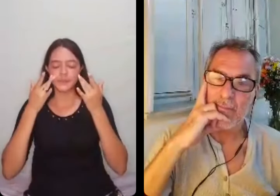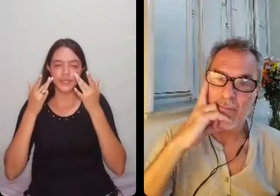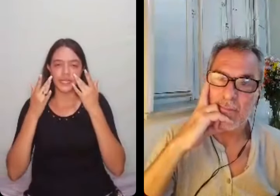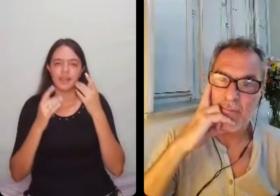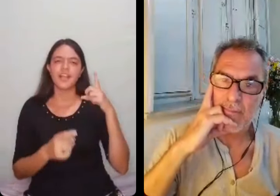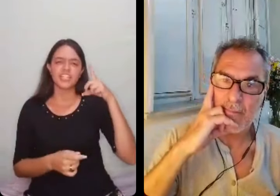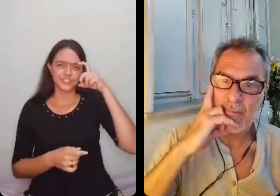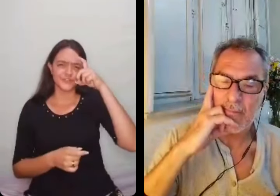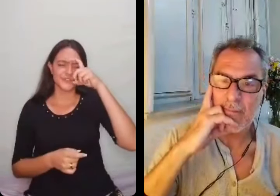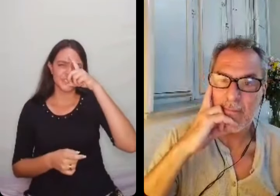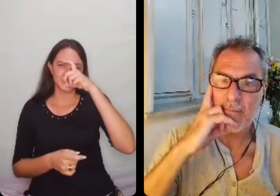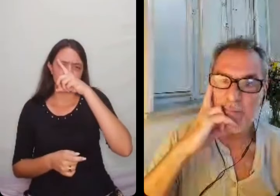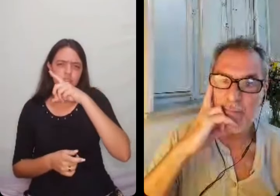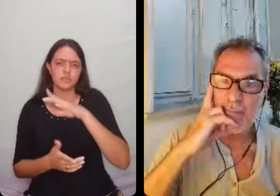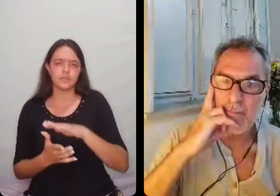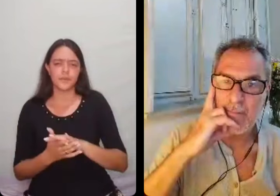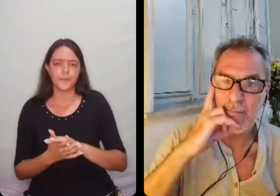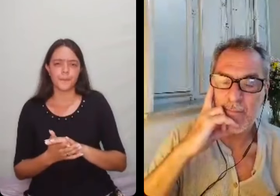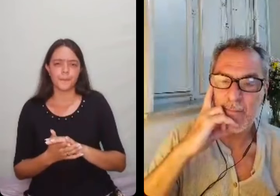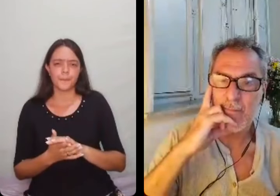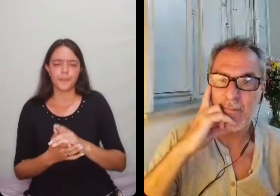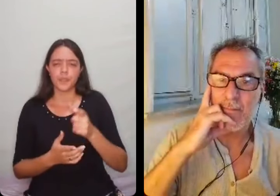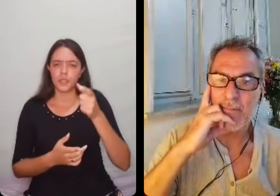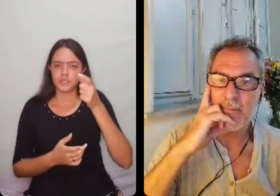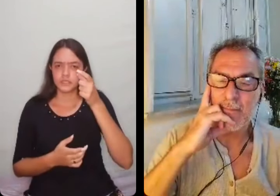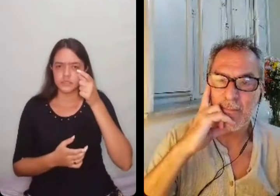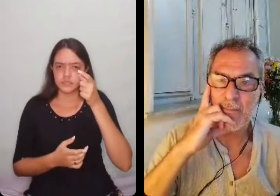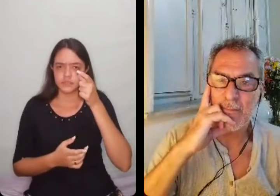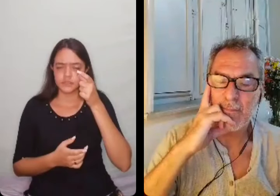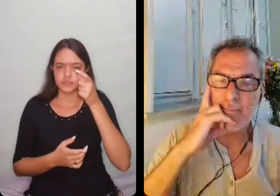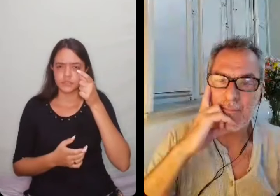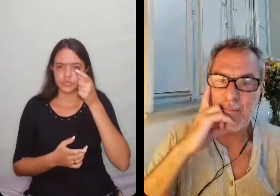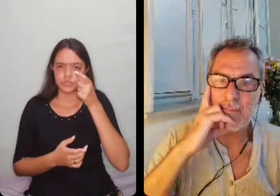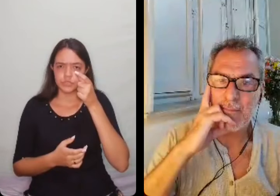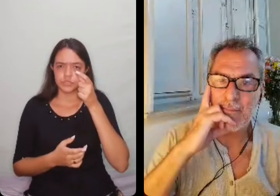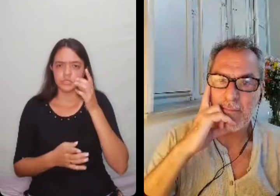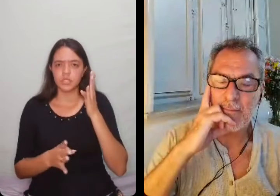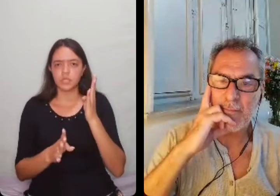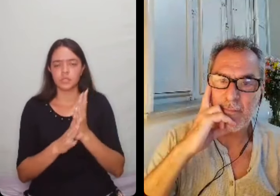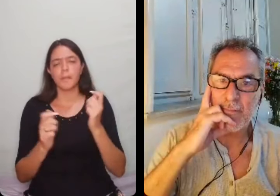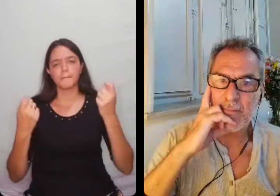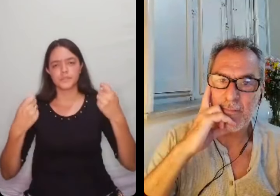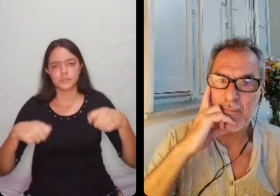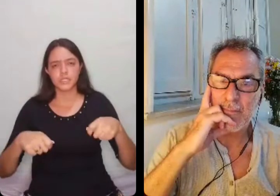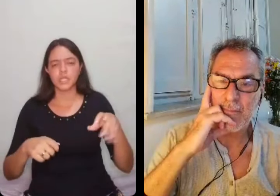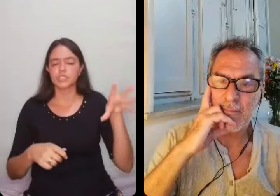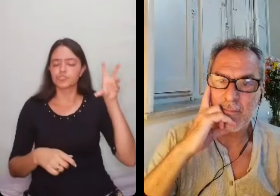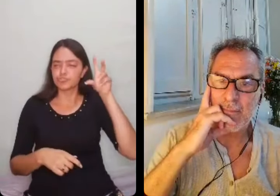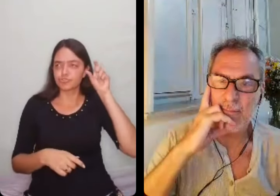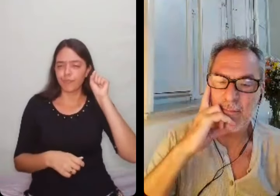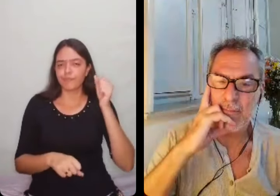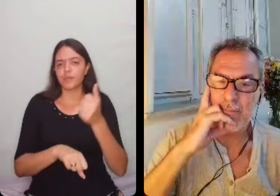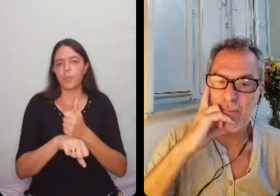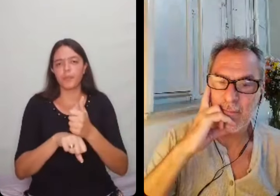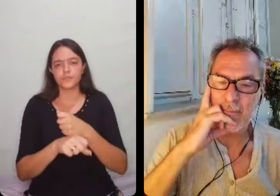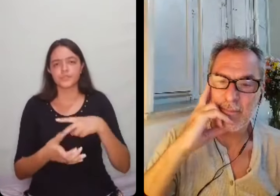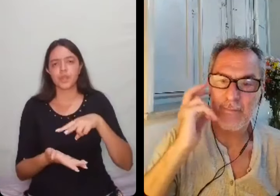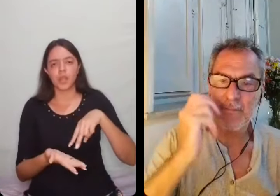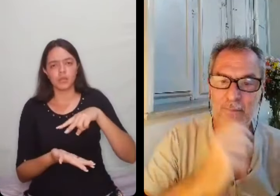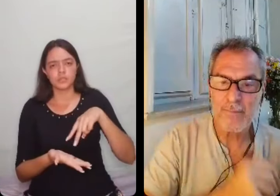assistir a possibilidade de ouvir os artistas e os criadores em primeira pessoa.